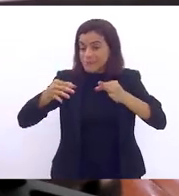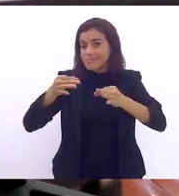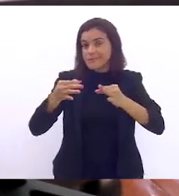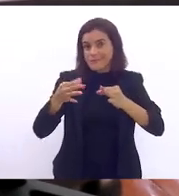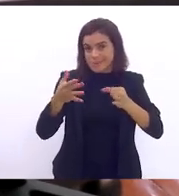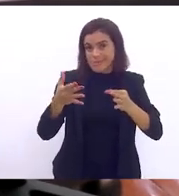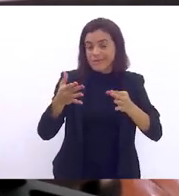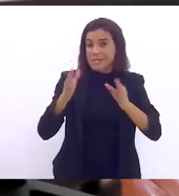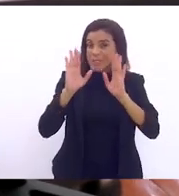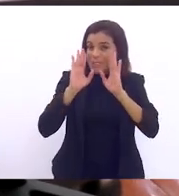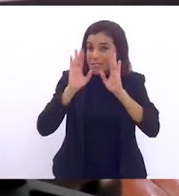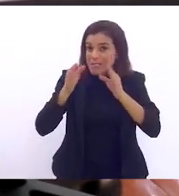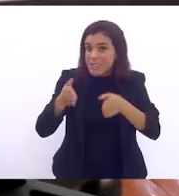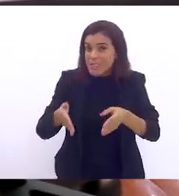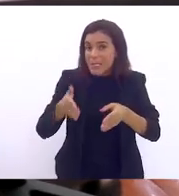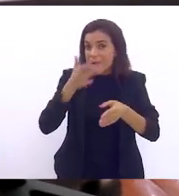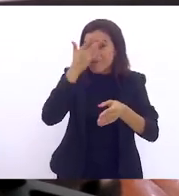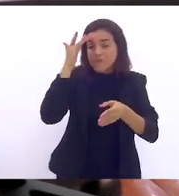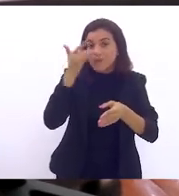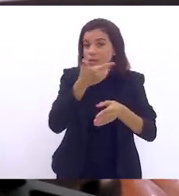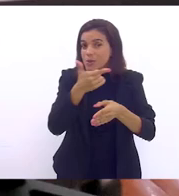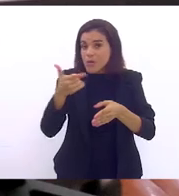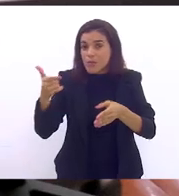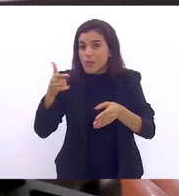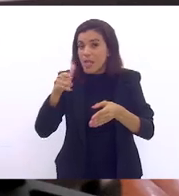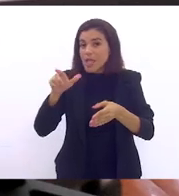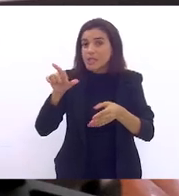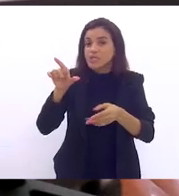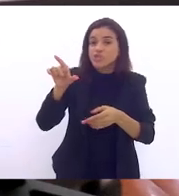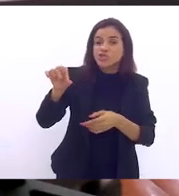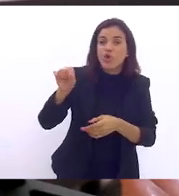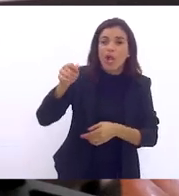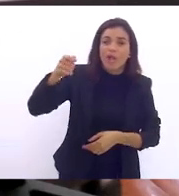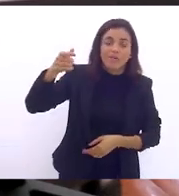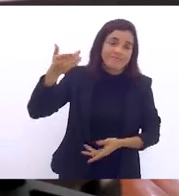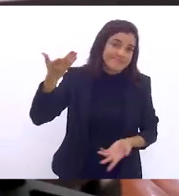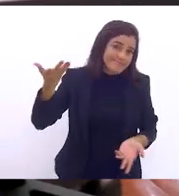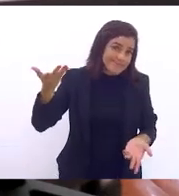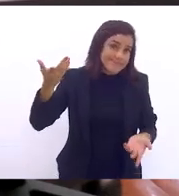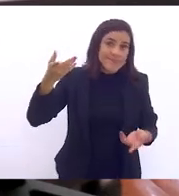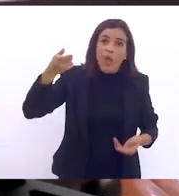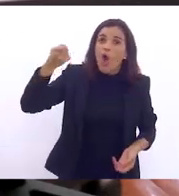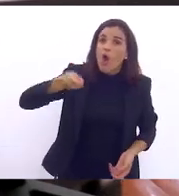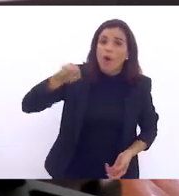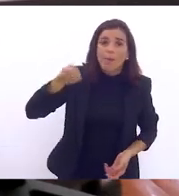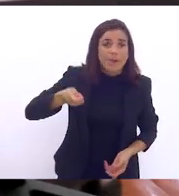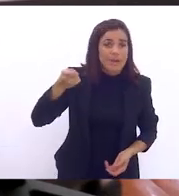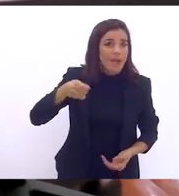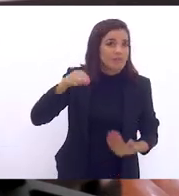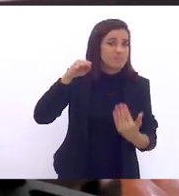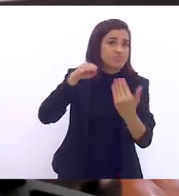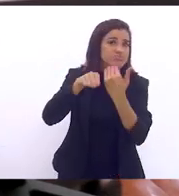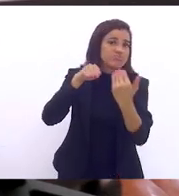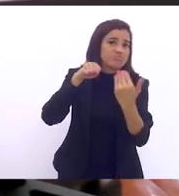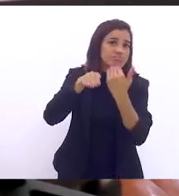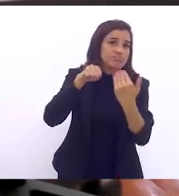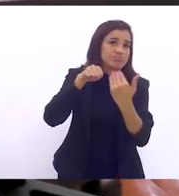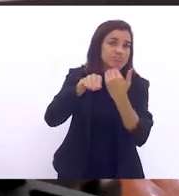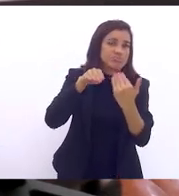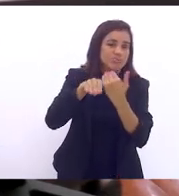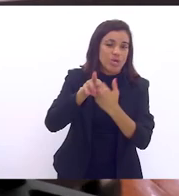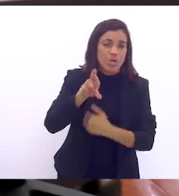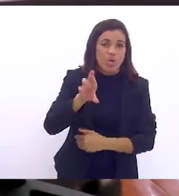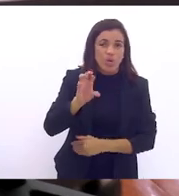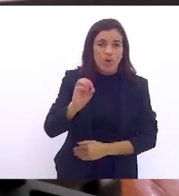especificamente para quem não tem opção de trafegar na região sem usar a rodovia né como bem colocou